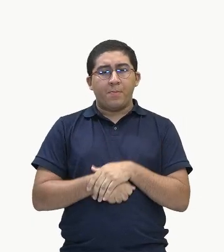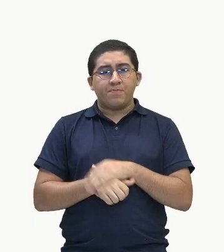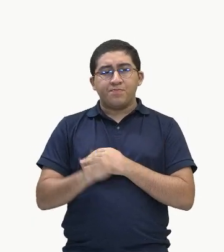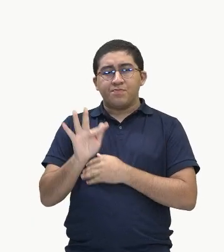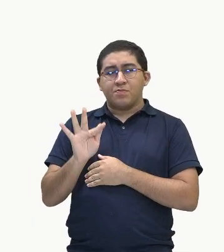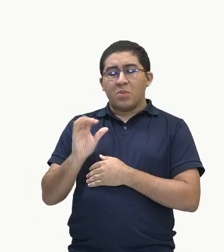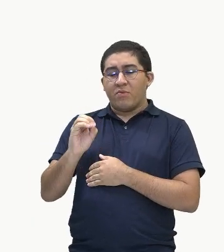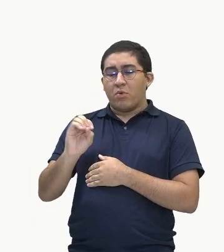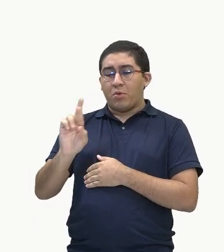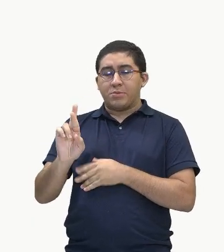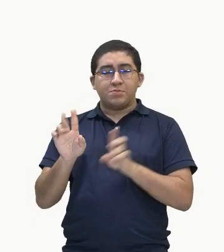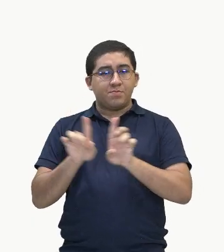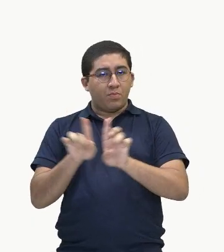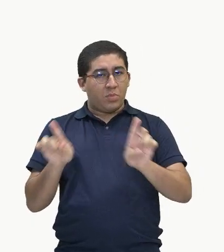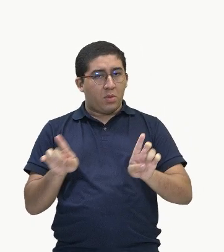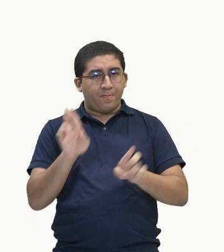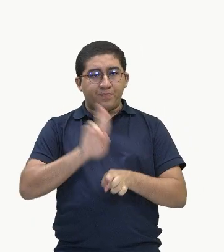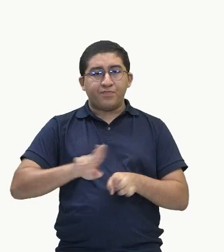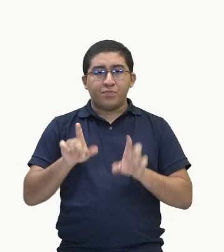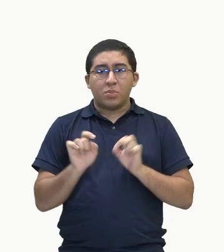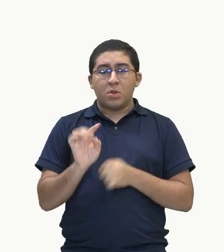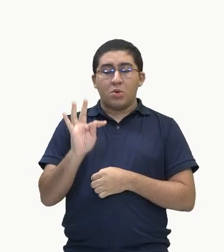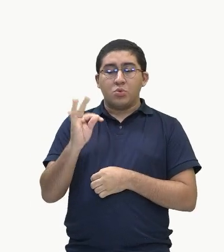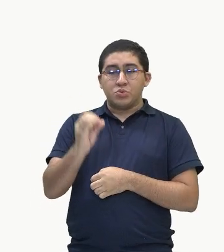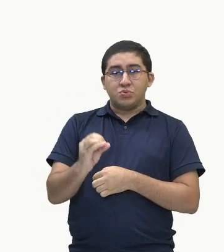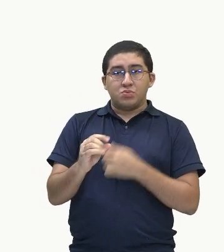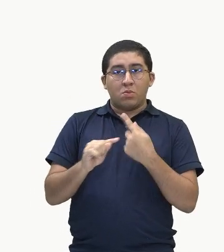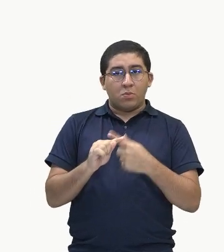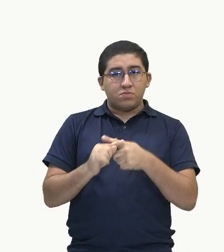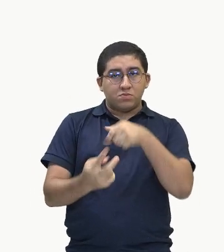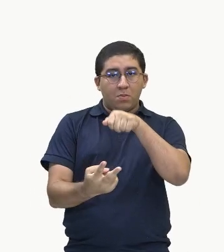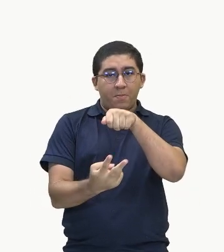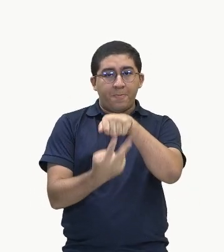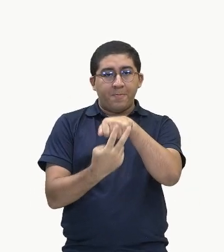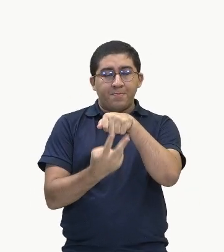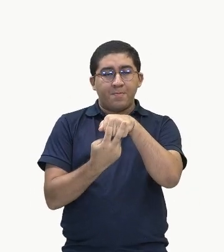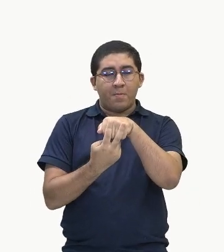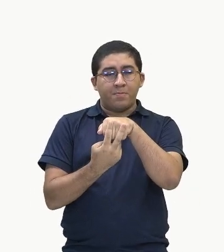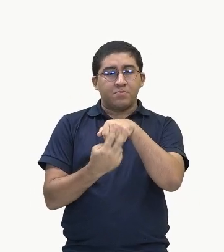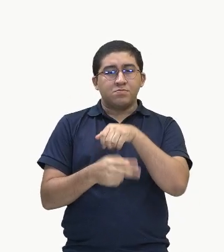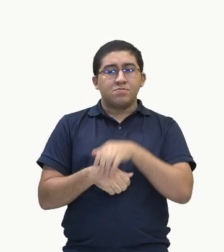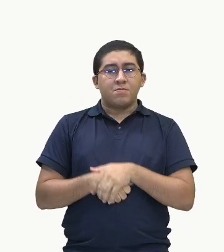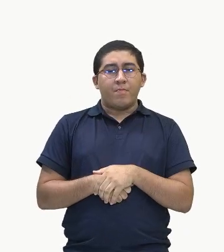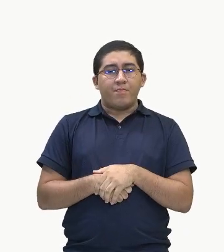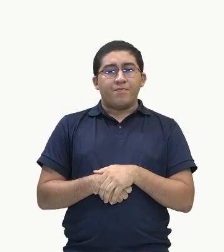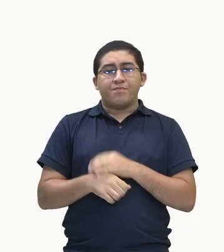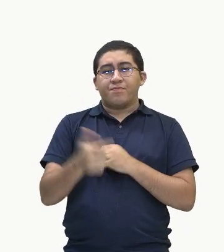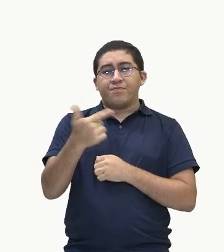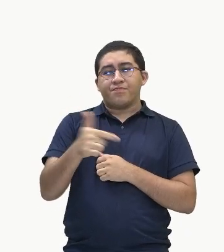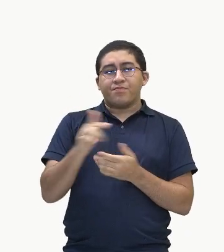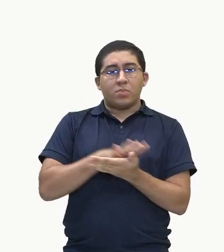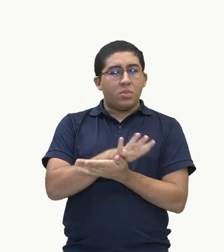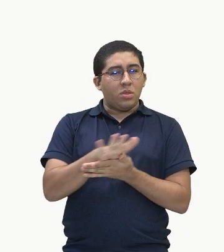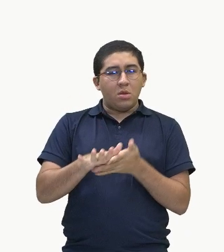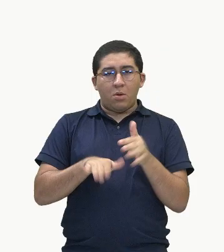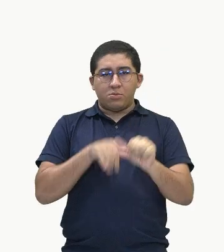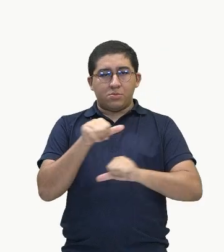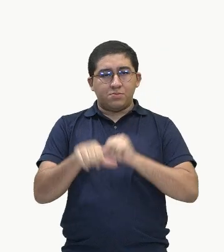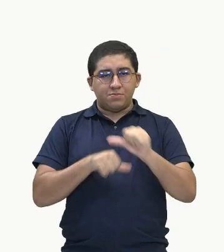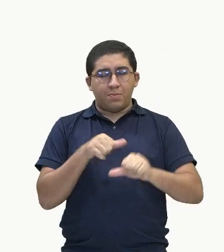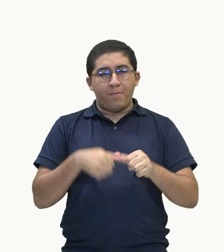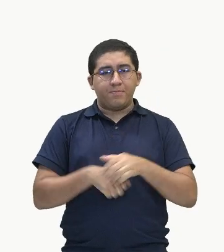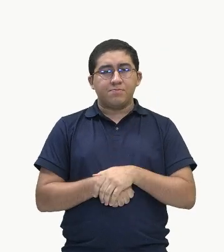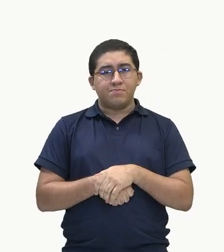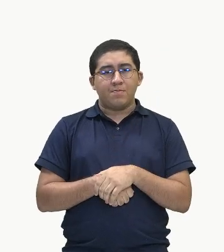bom? Mas eu usei o to porque o verbo, ele não veio com modificação. Vamos fazendo